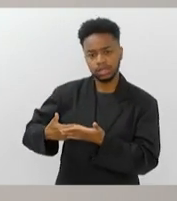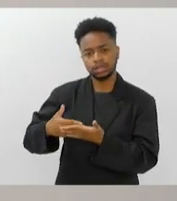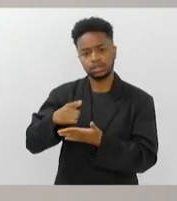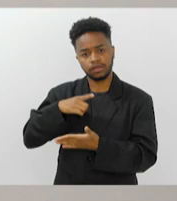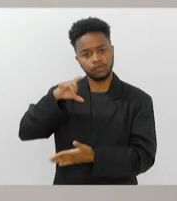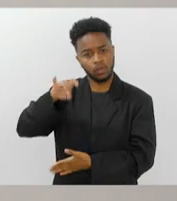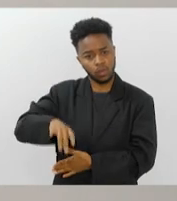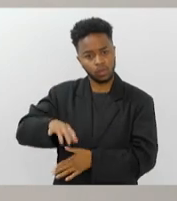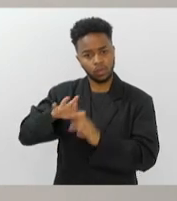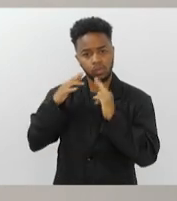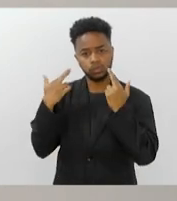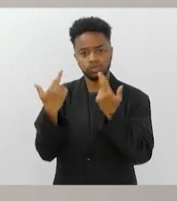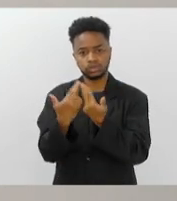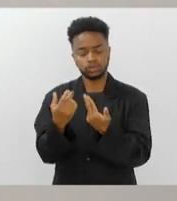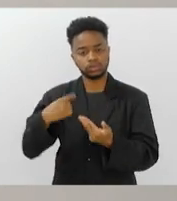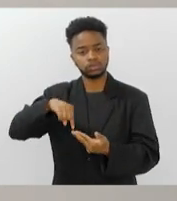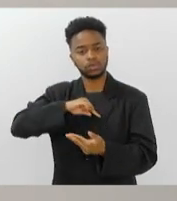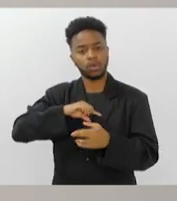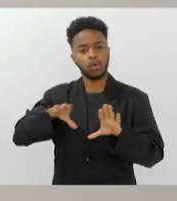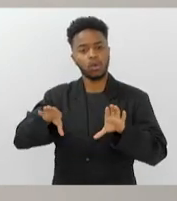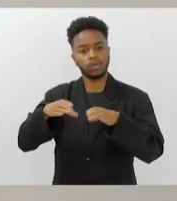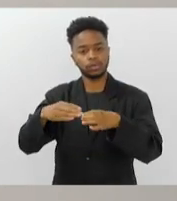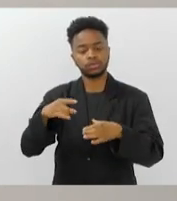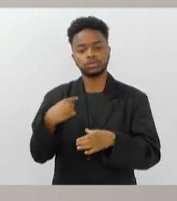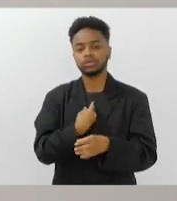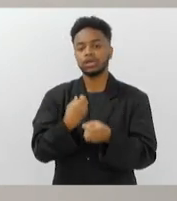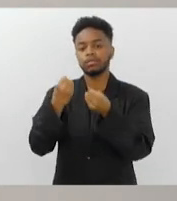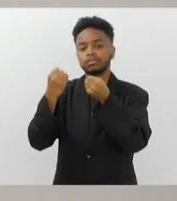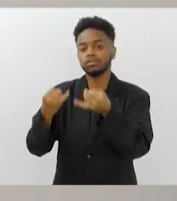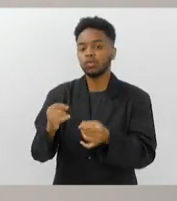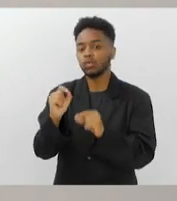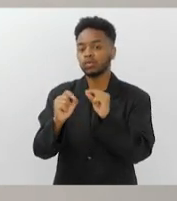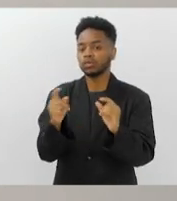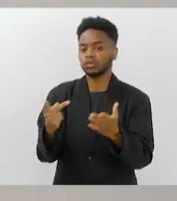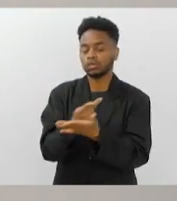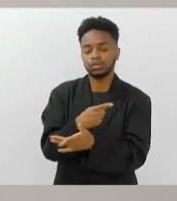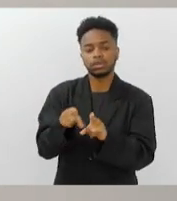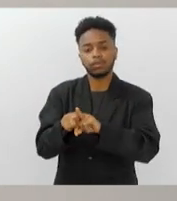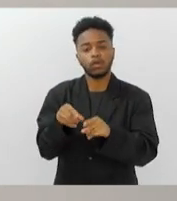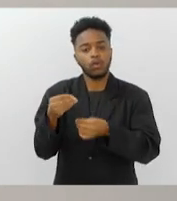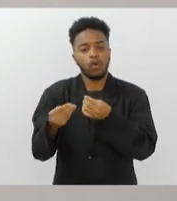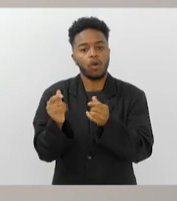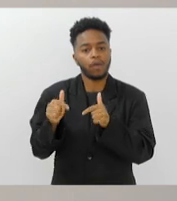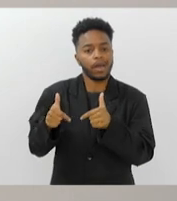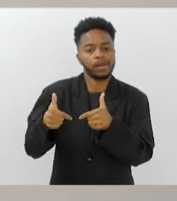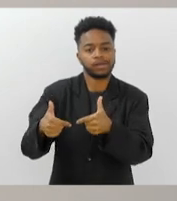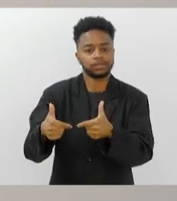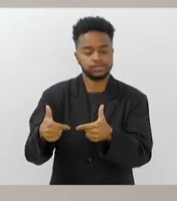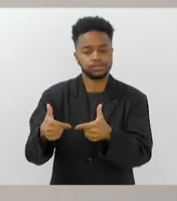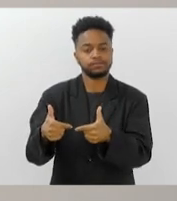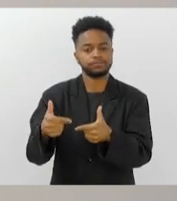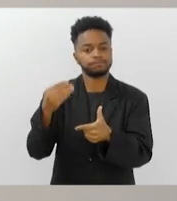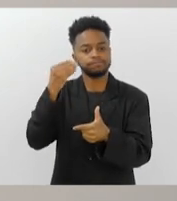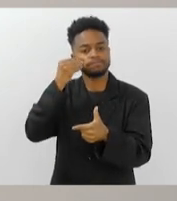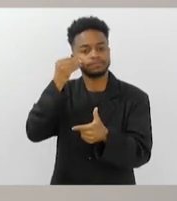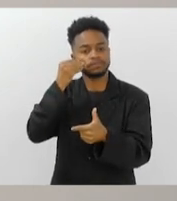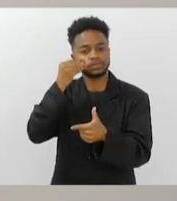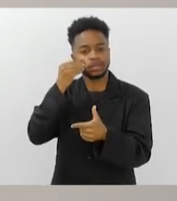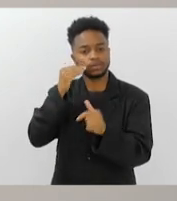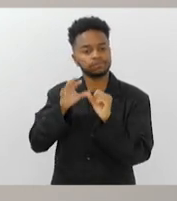reunião com o nosso comitê interinstitucional explicando o que que tá acontecendo Qual o movimento que nós estamos fazendo para conseguir